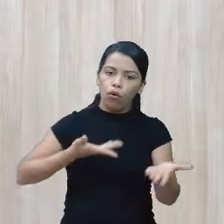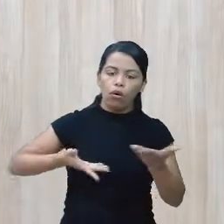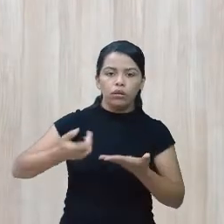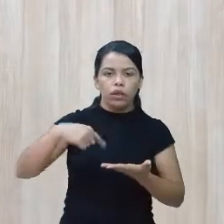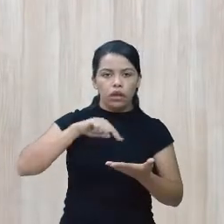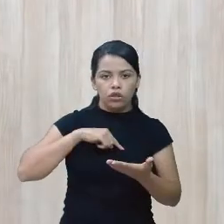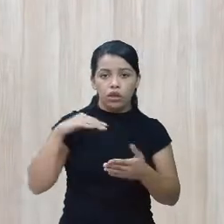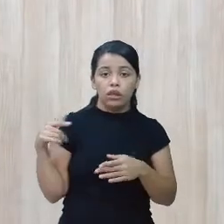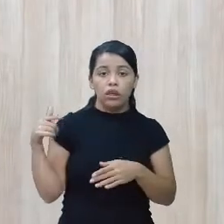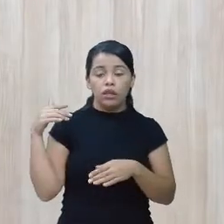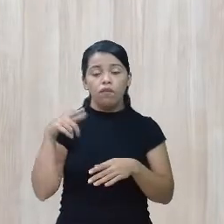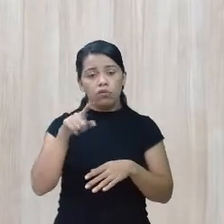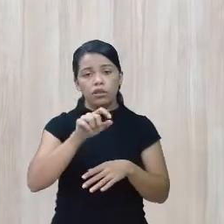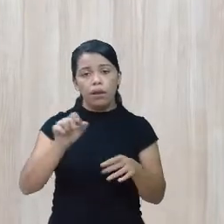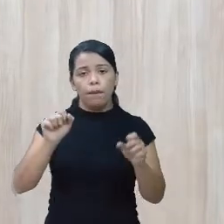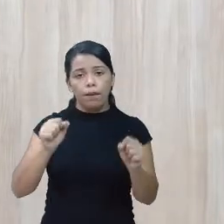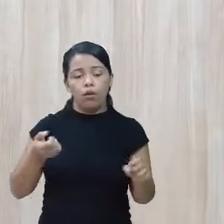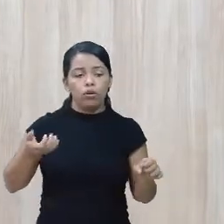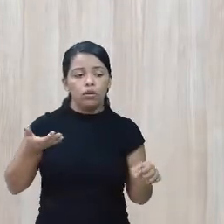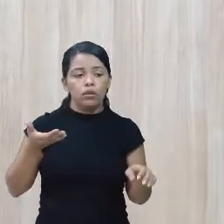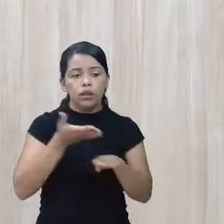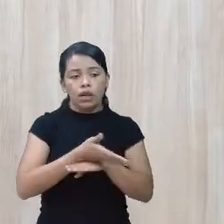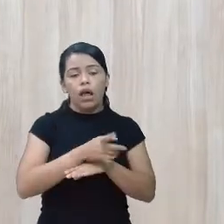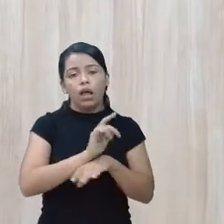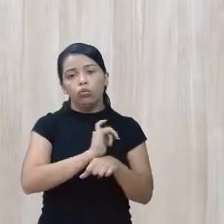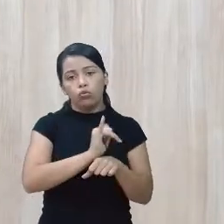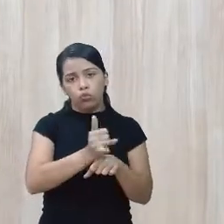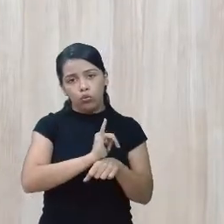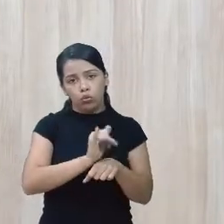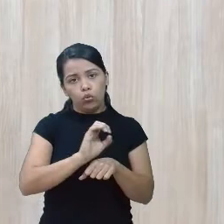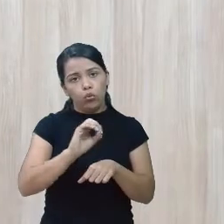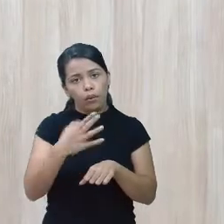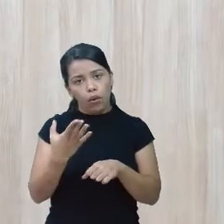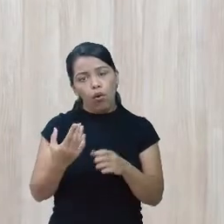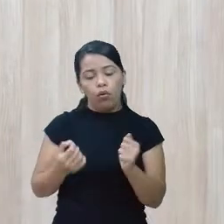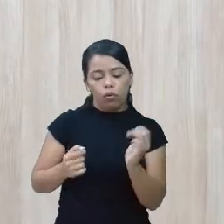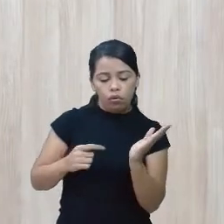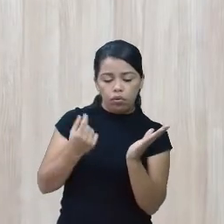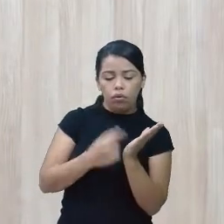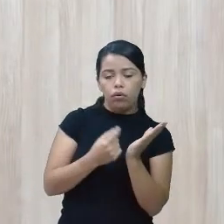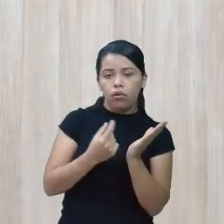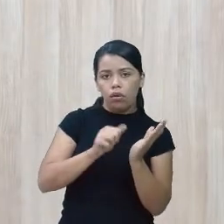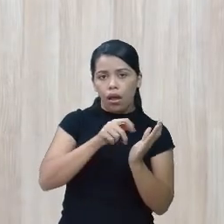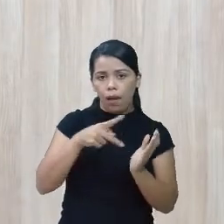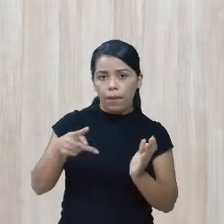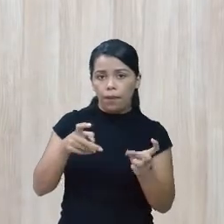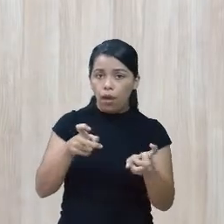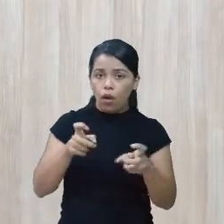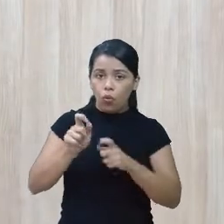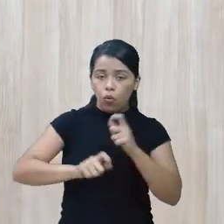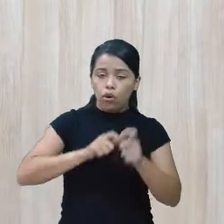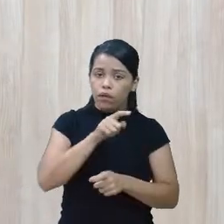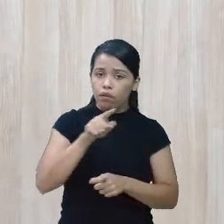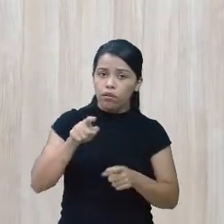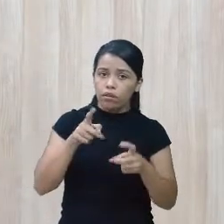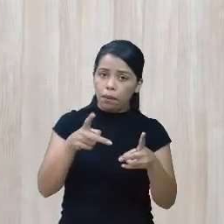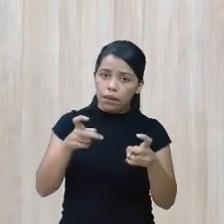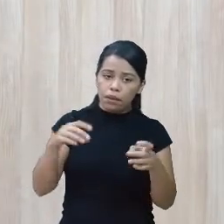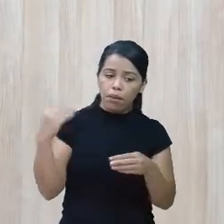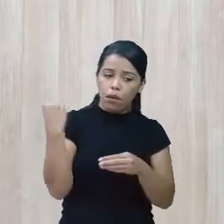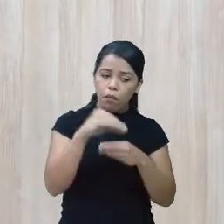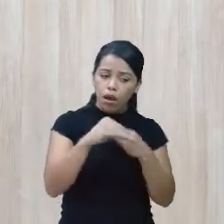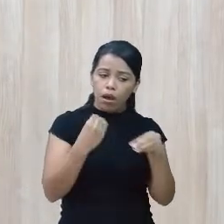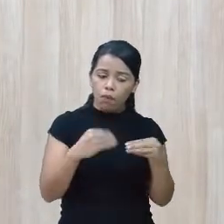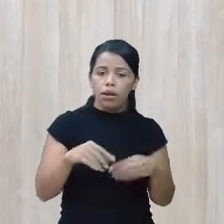aí lá no YouTube ou na plataforma o que é que você percebeu nessa atividade, tá, gente? Estou aguardando